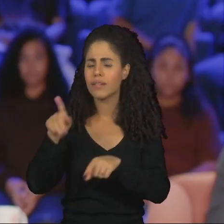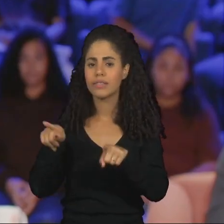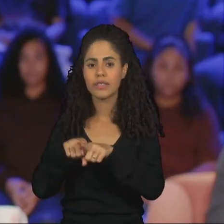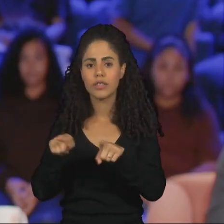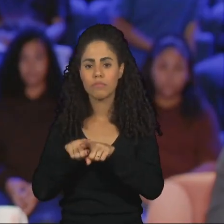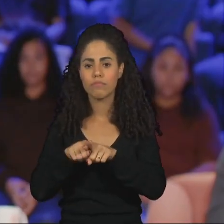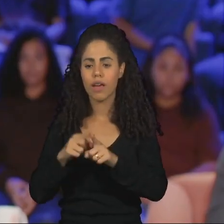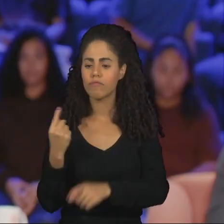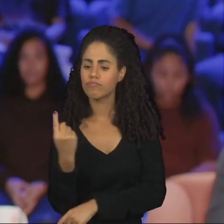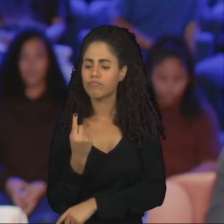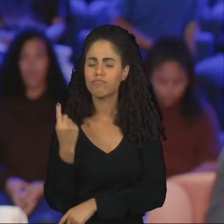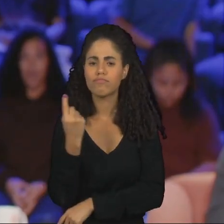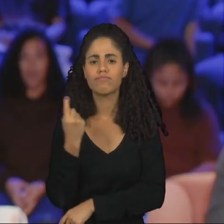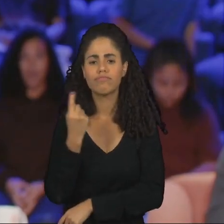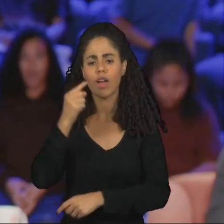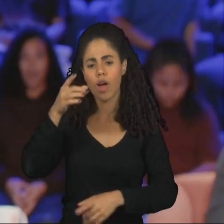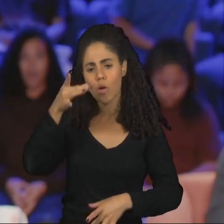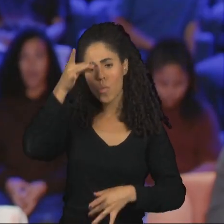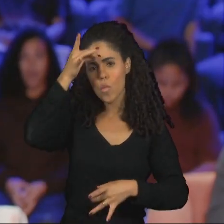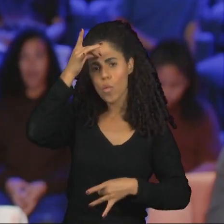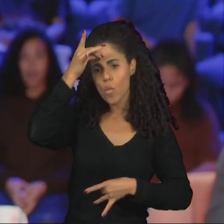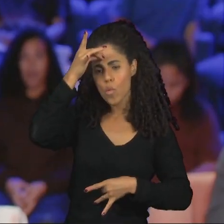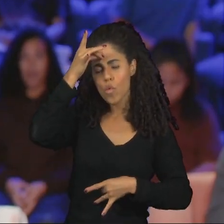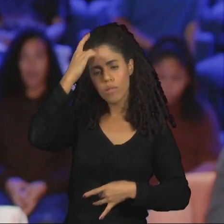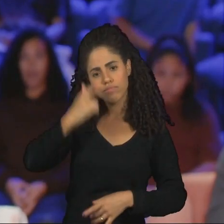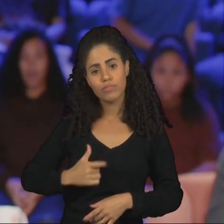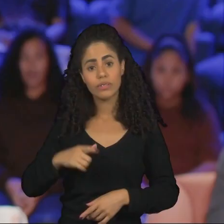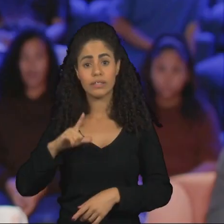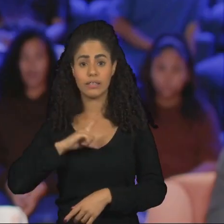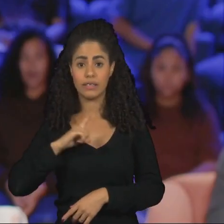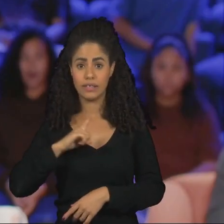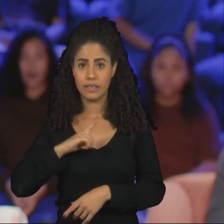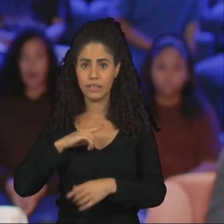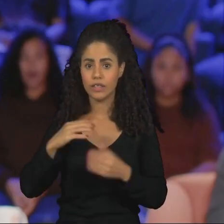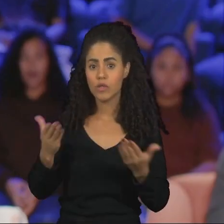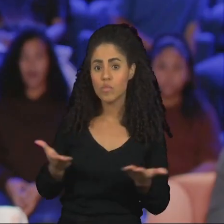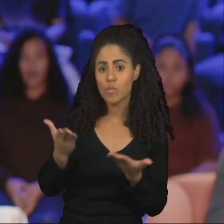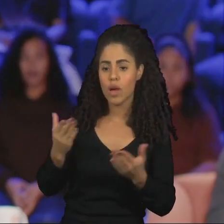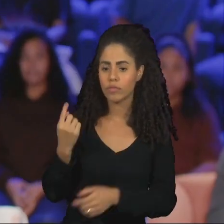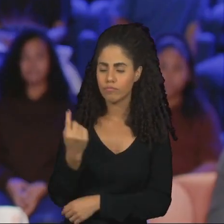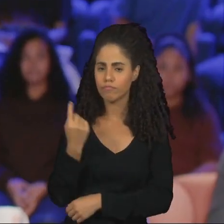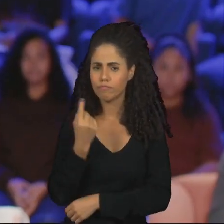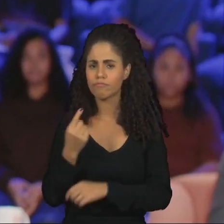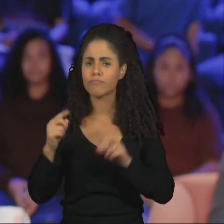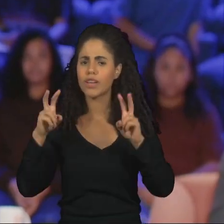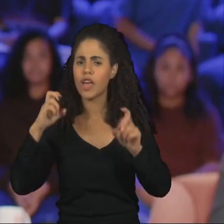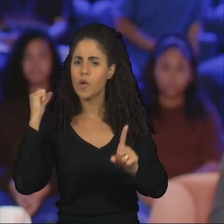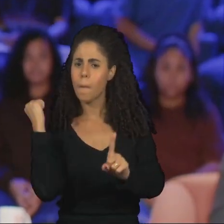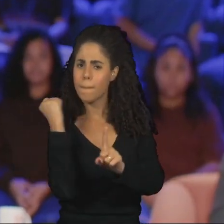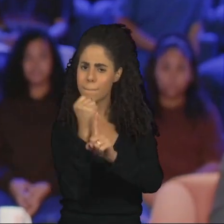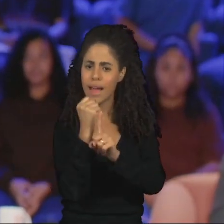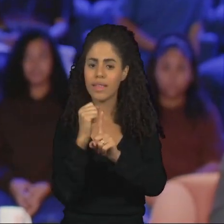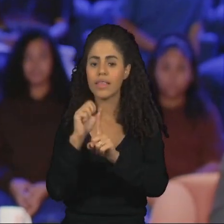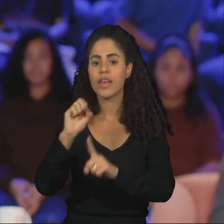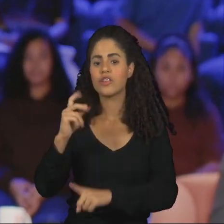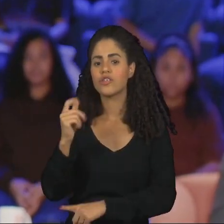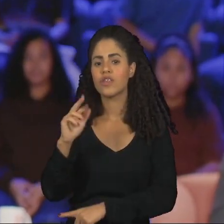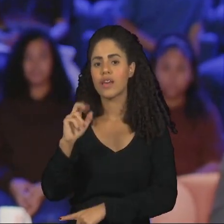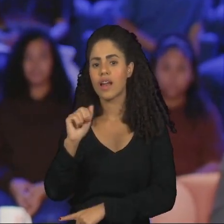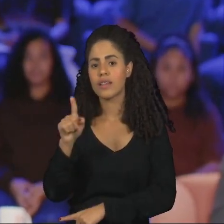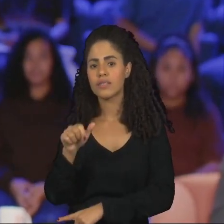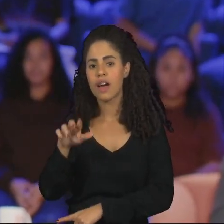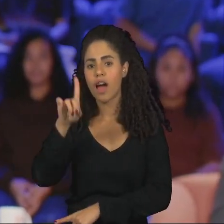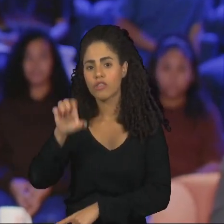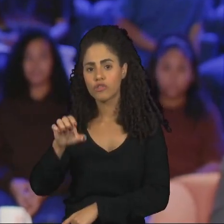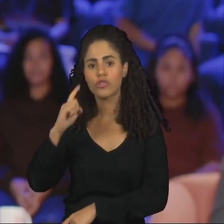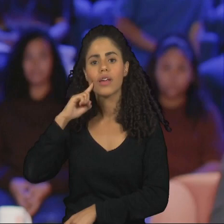monólogo fascinante, de uma força imensa. O monólogo chama-se Eu Matei Sherazade, Confissões